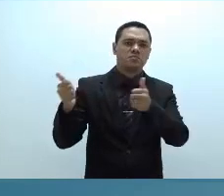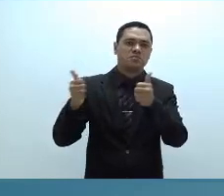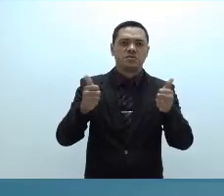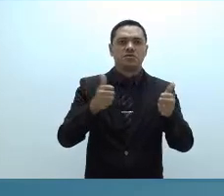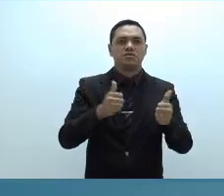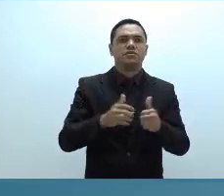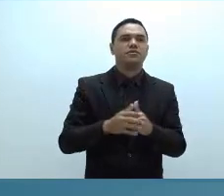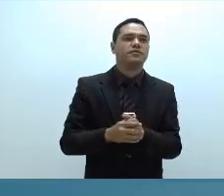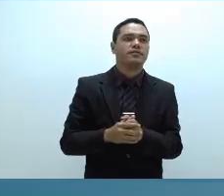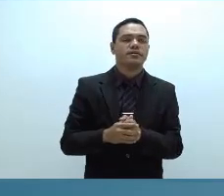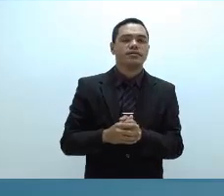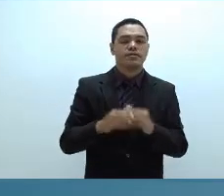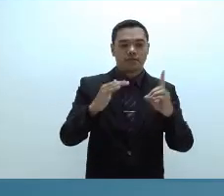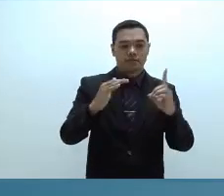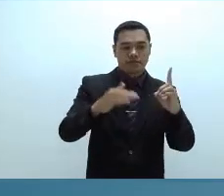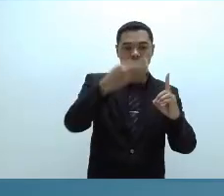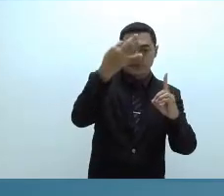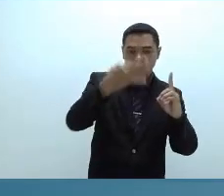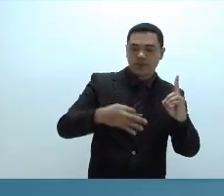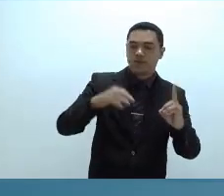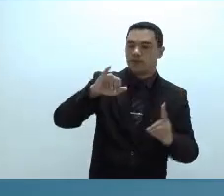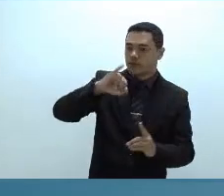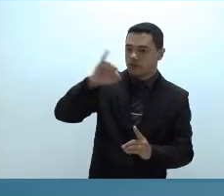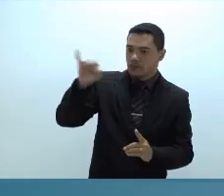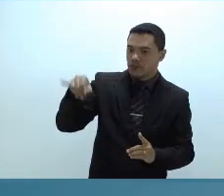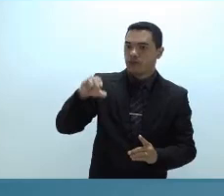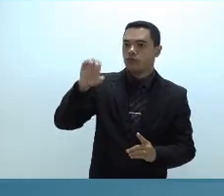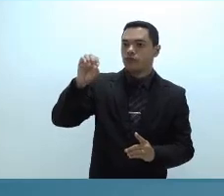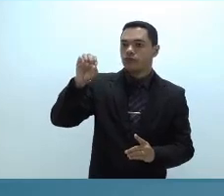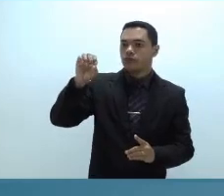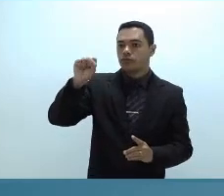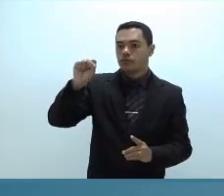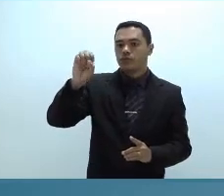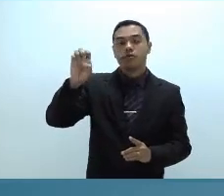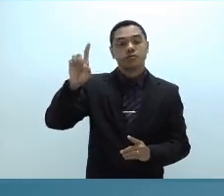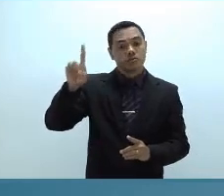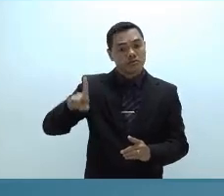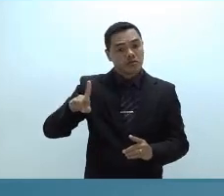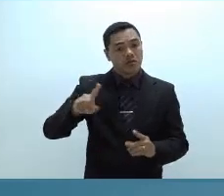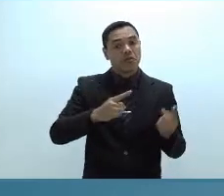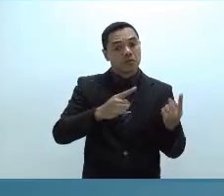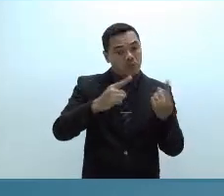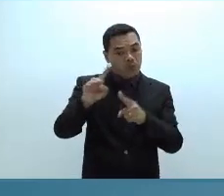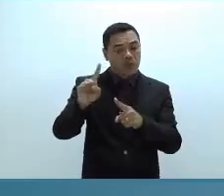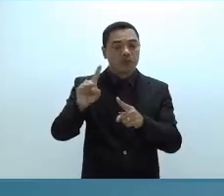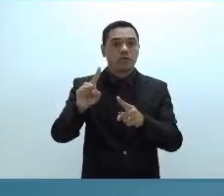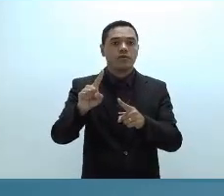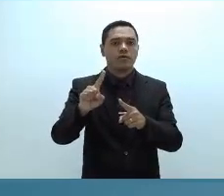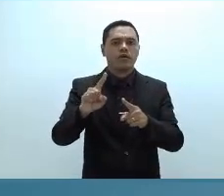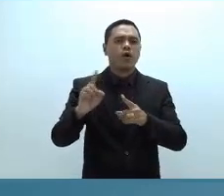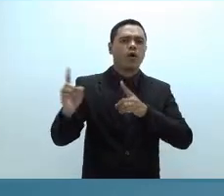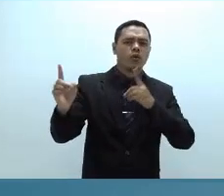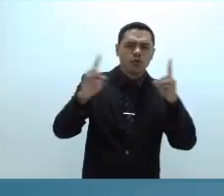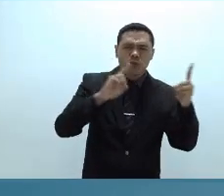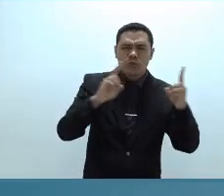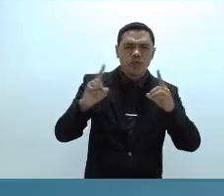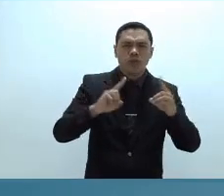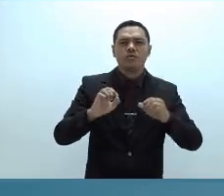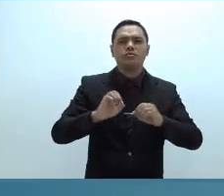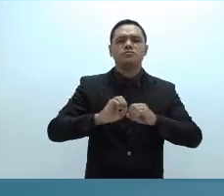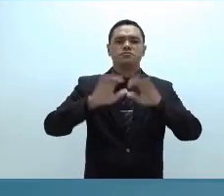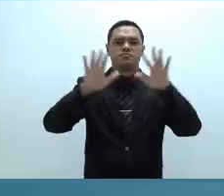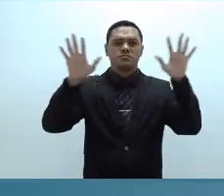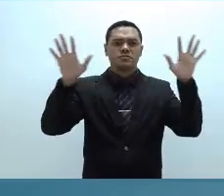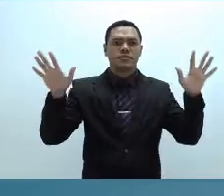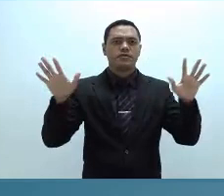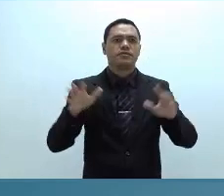desembargador José Roberto, pela divergência, manifestando a dúvida para a sessão